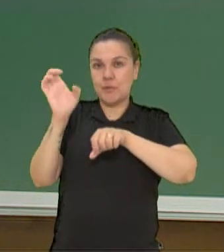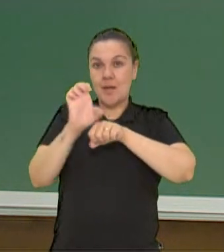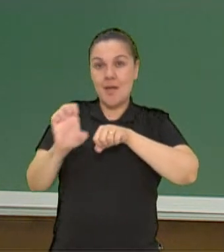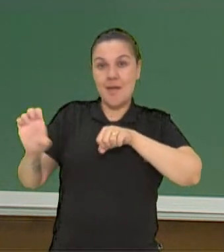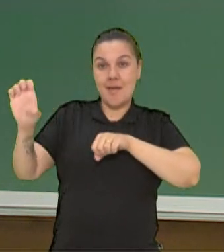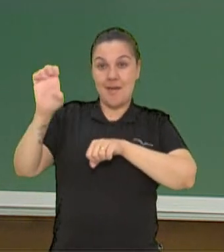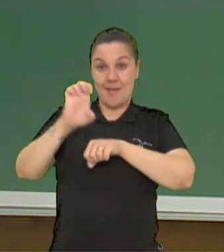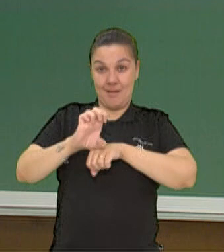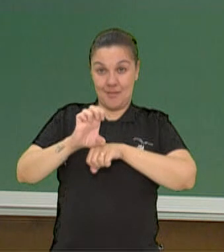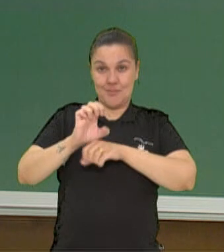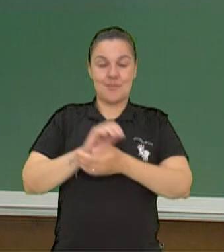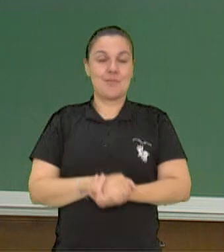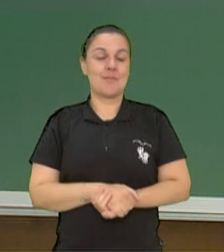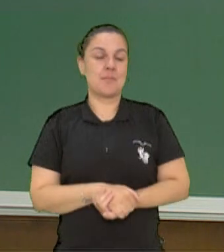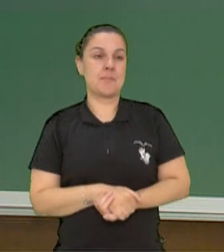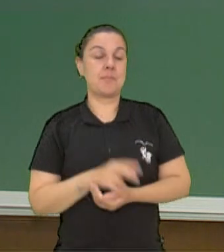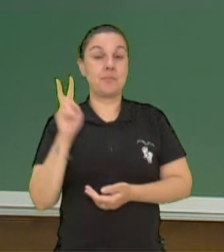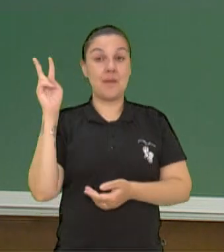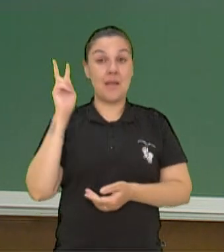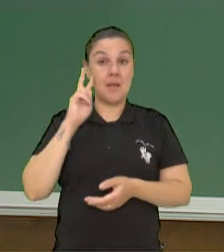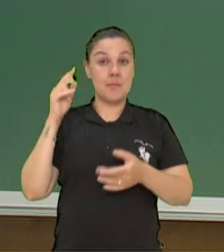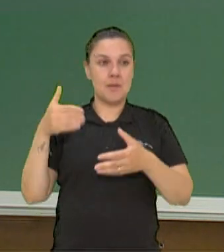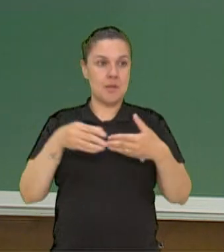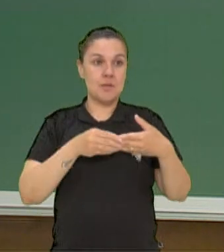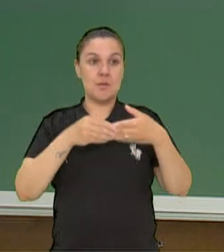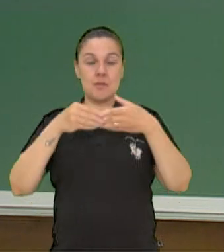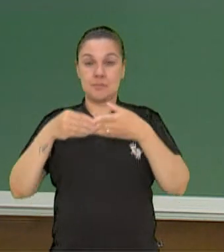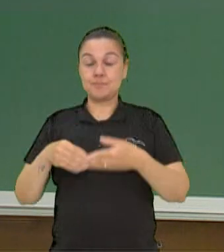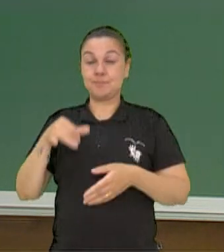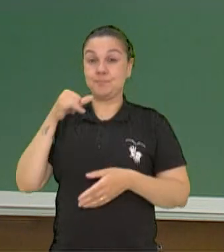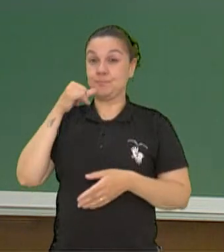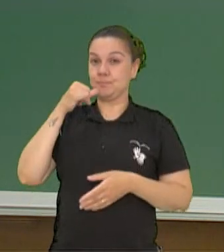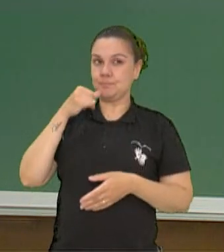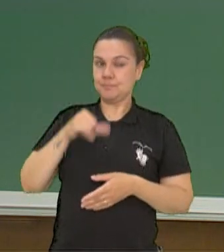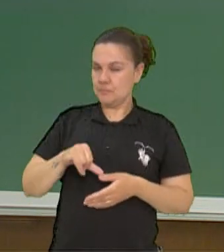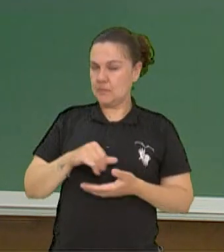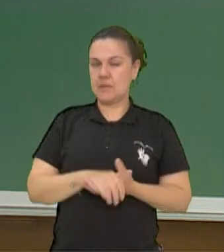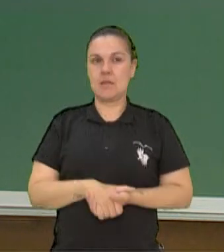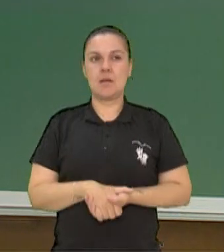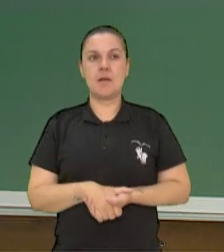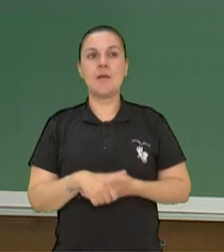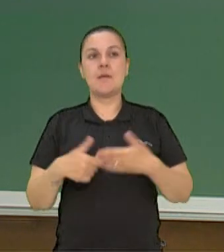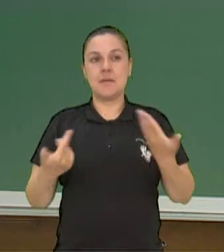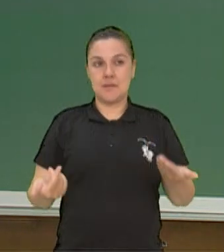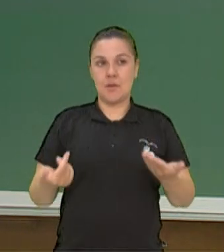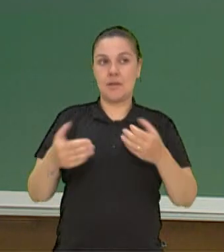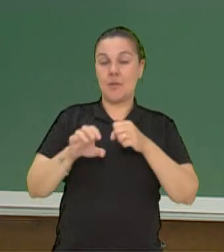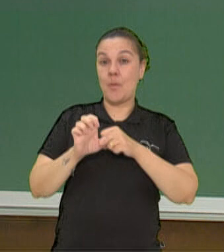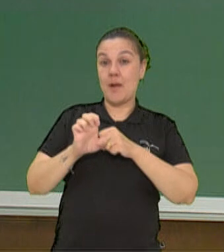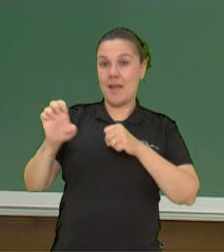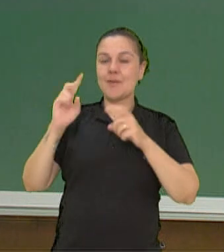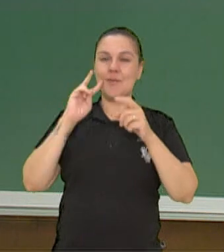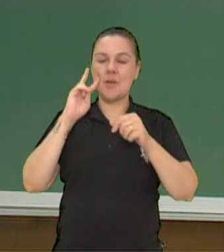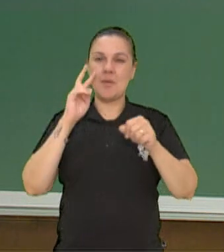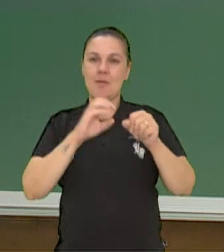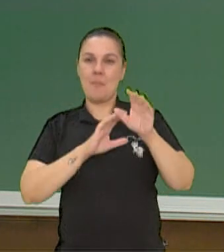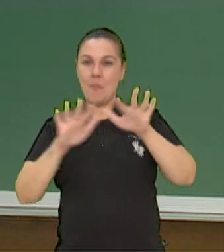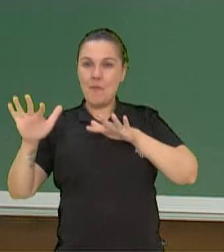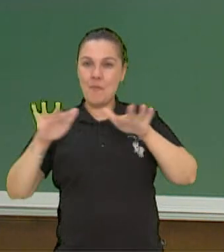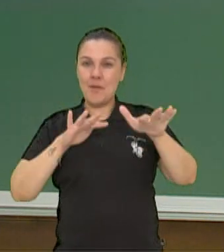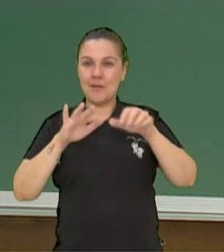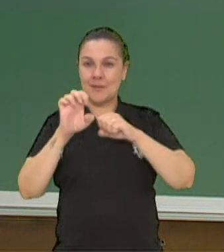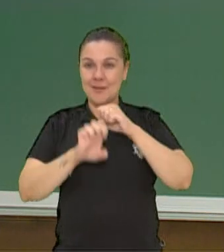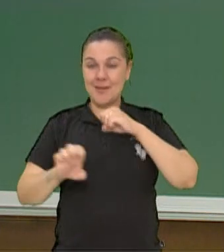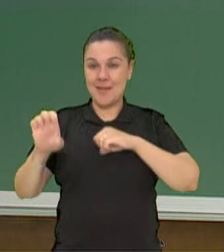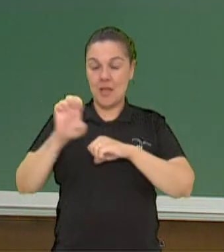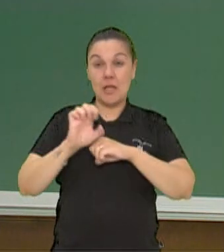Os metais, lembre-se, eles são condutores na sua, né? Condutor é quando ele tem elétrons com liberdade de movimento. Então, a luz